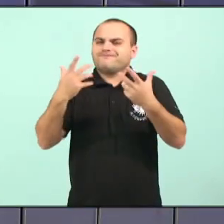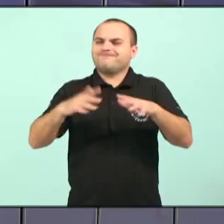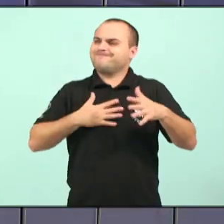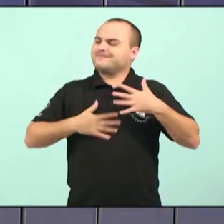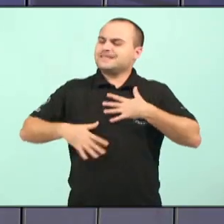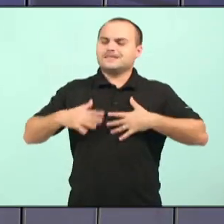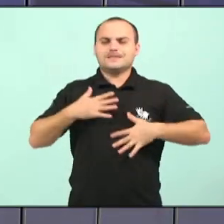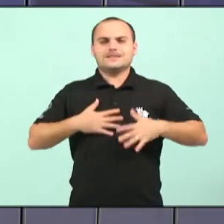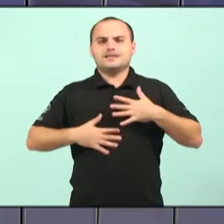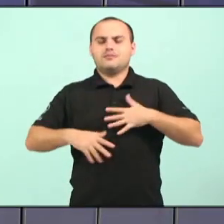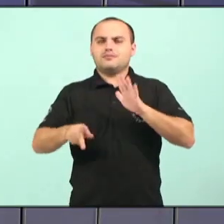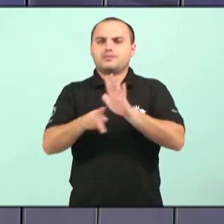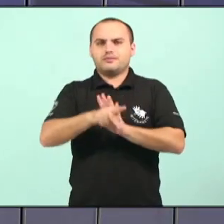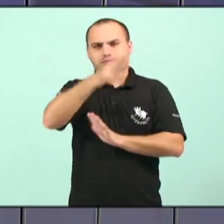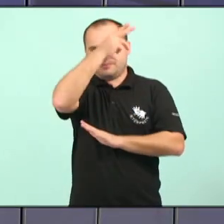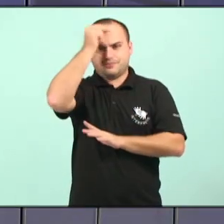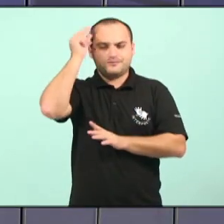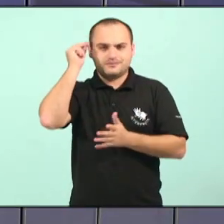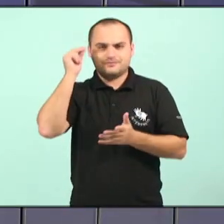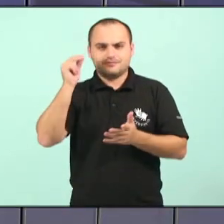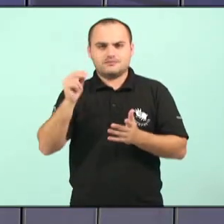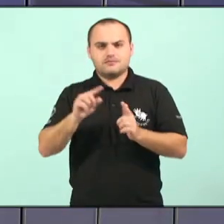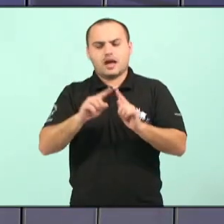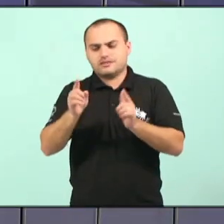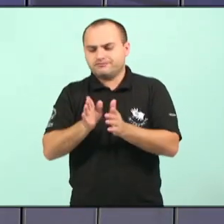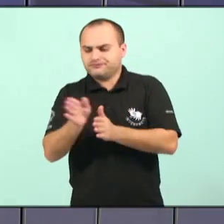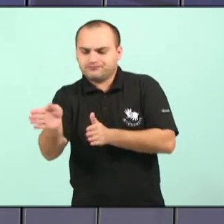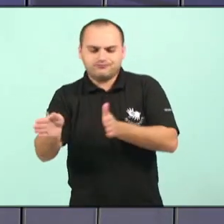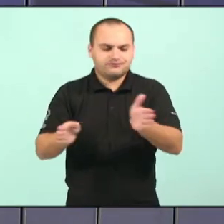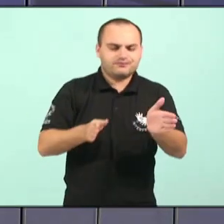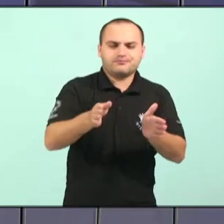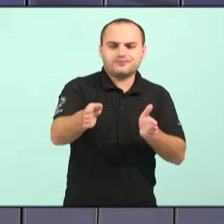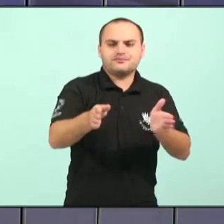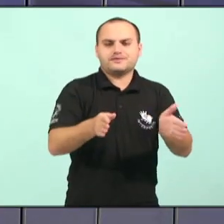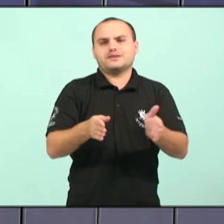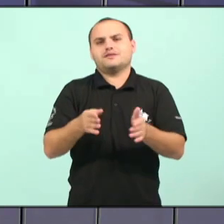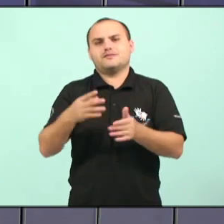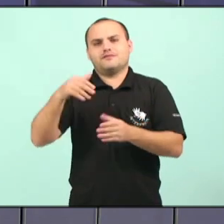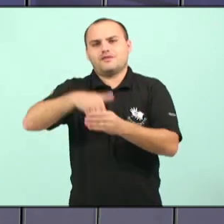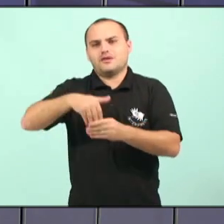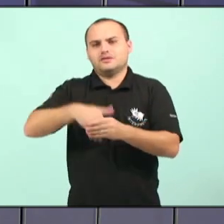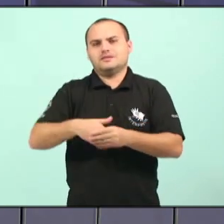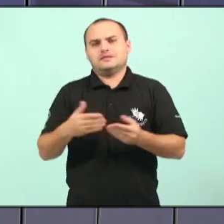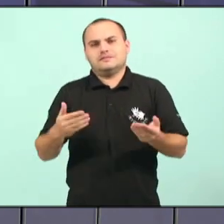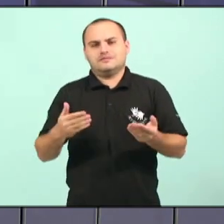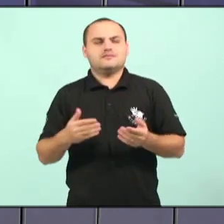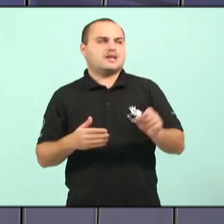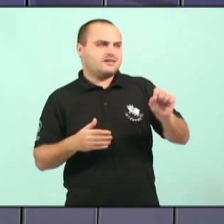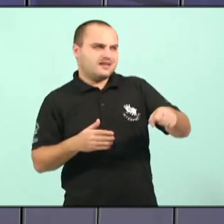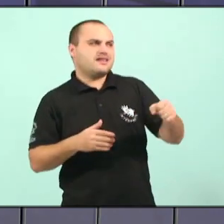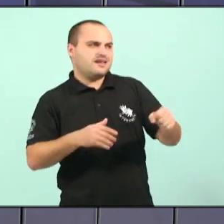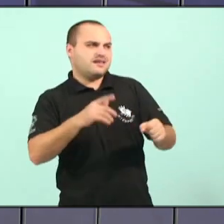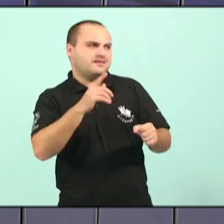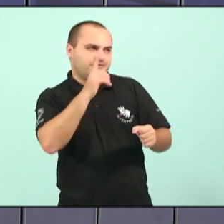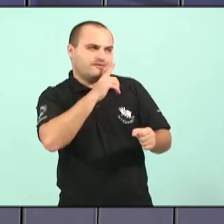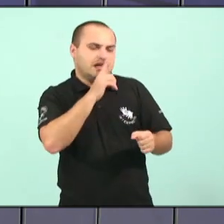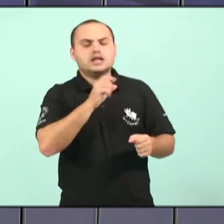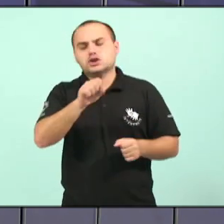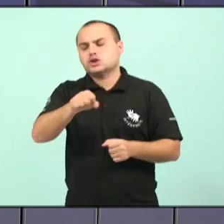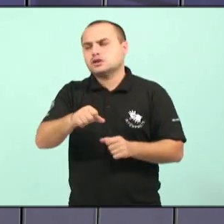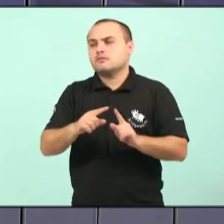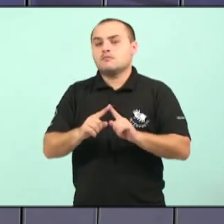acabamos dividindo um pouco os votos e isso acabou prejudicando. A eleição de um. A eleição de um, mas acho que